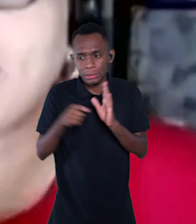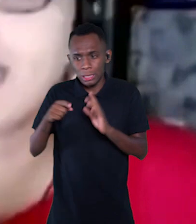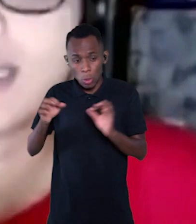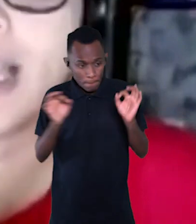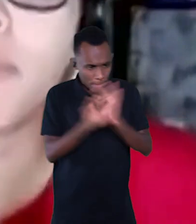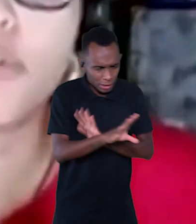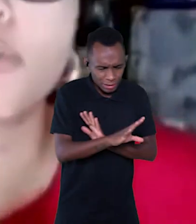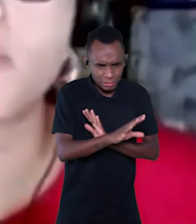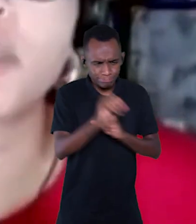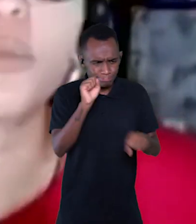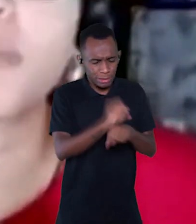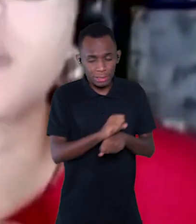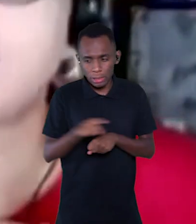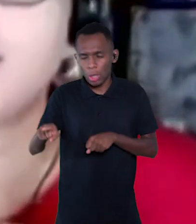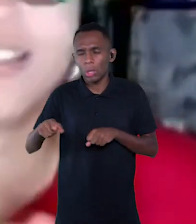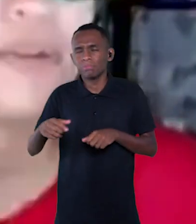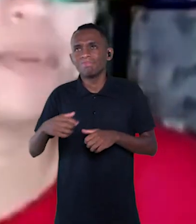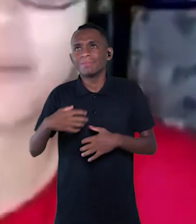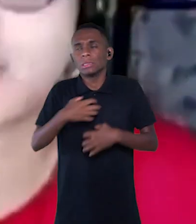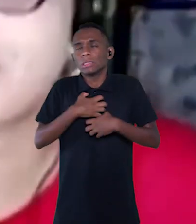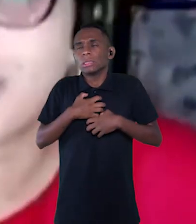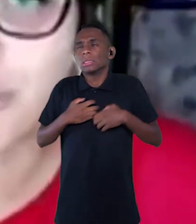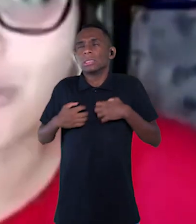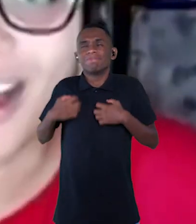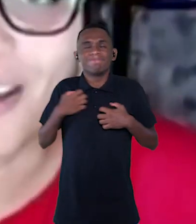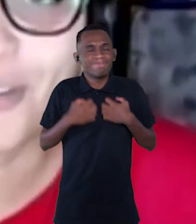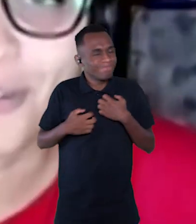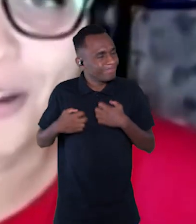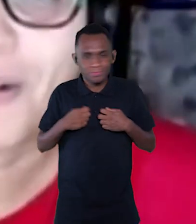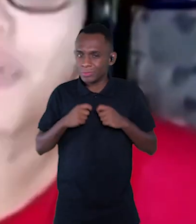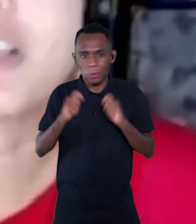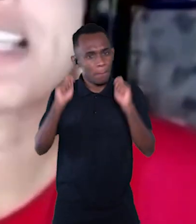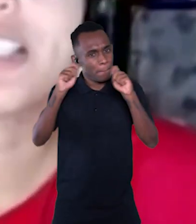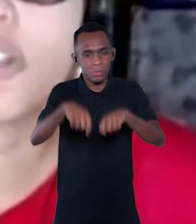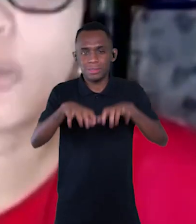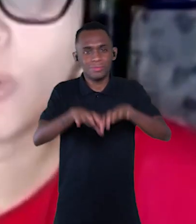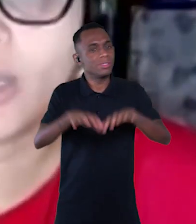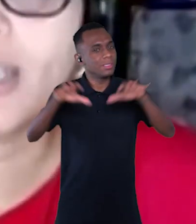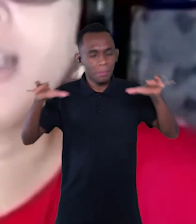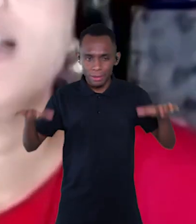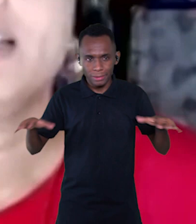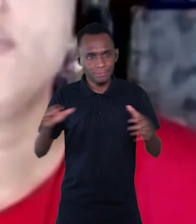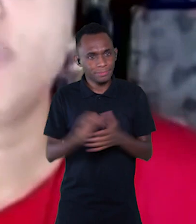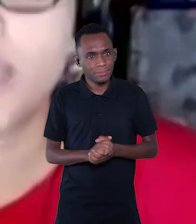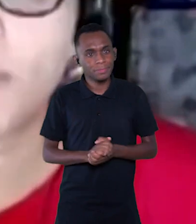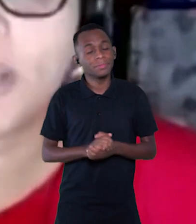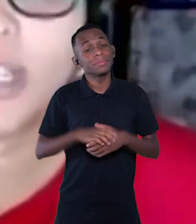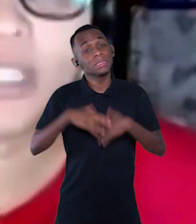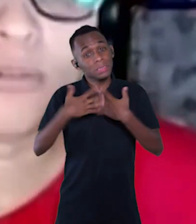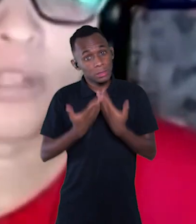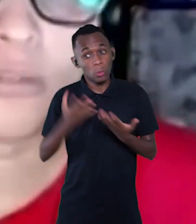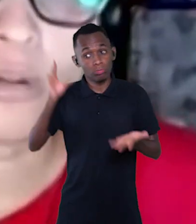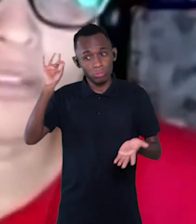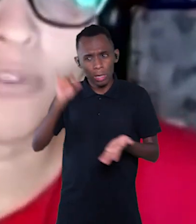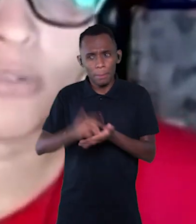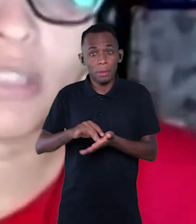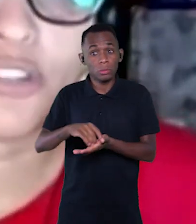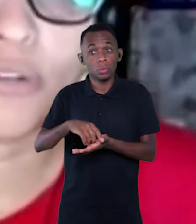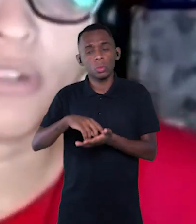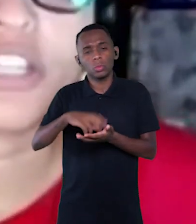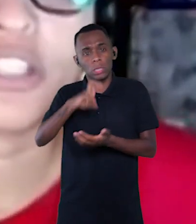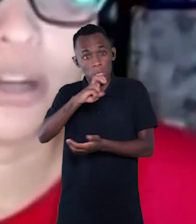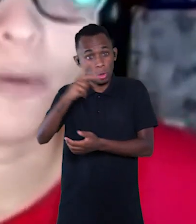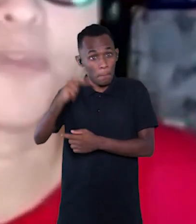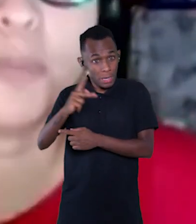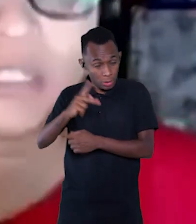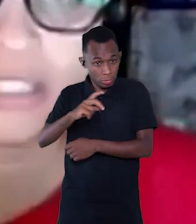um baque emocionalmente para mim, assim, eu percebi que não era viável fazer essa escolha, e foi realmente ali no 5º ano da faculdade